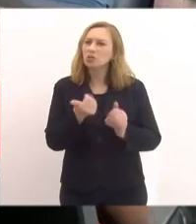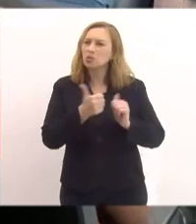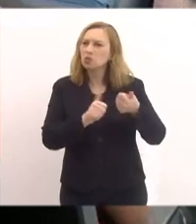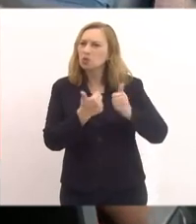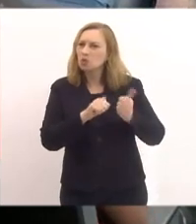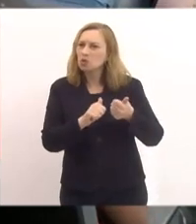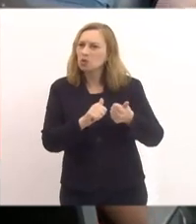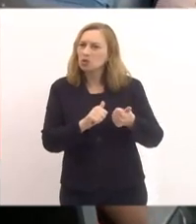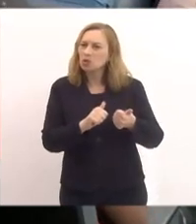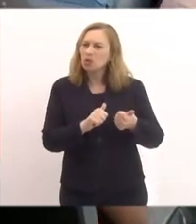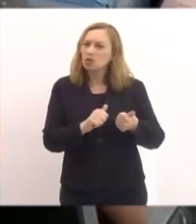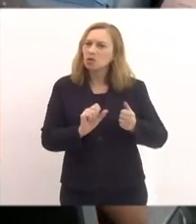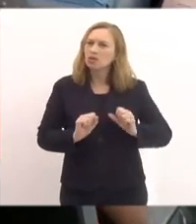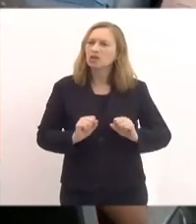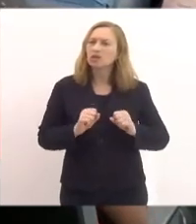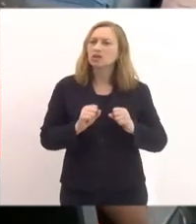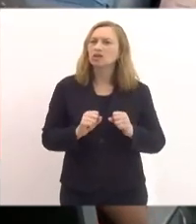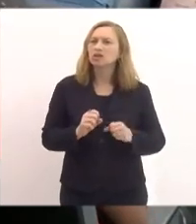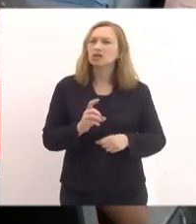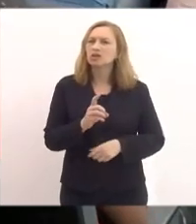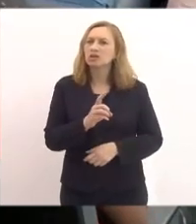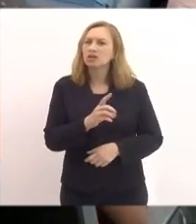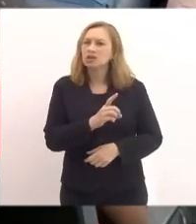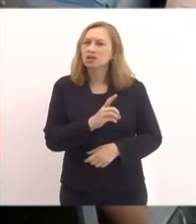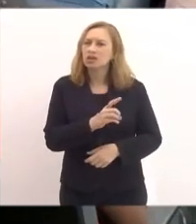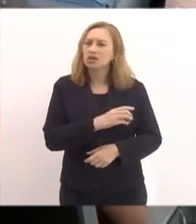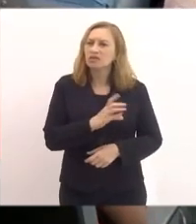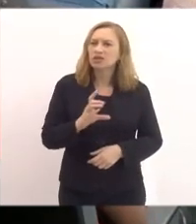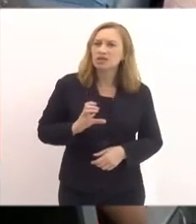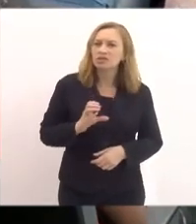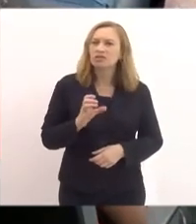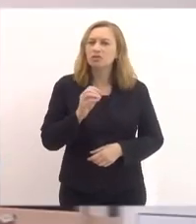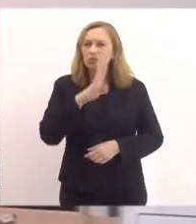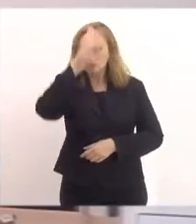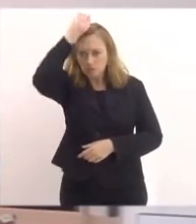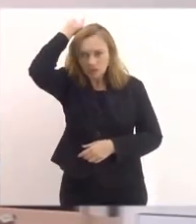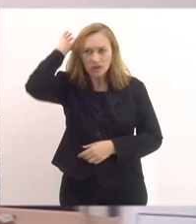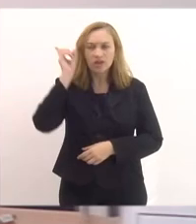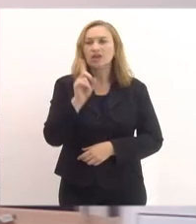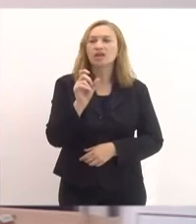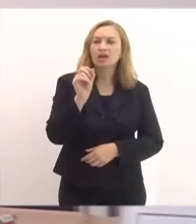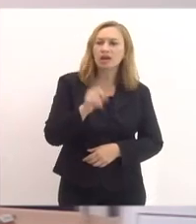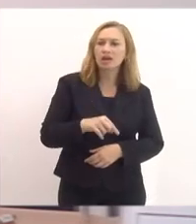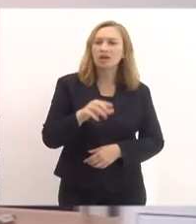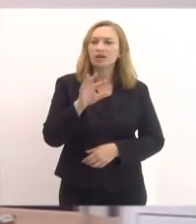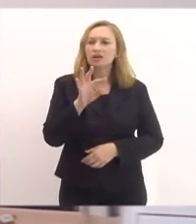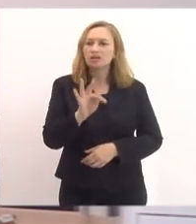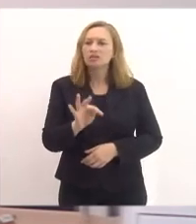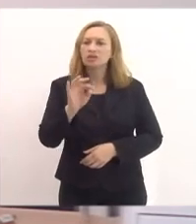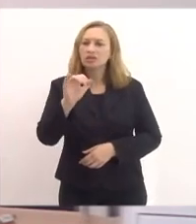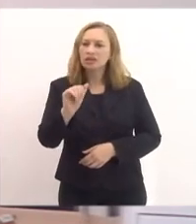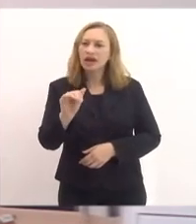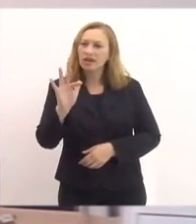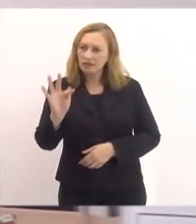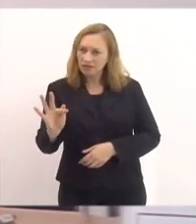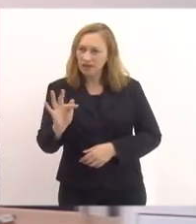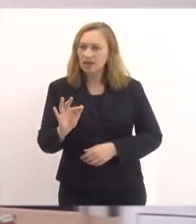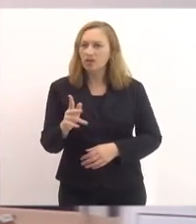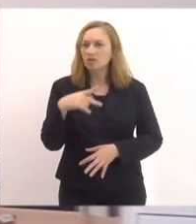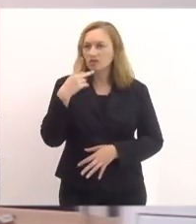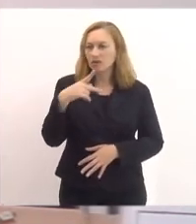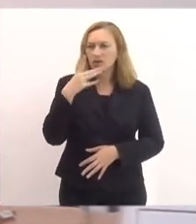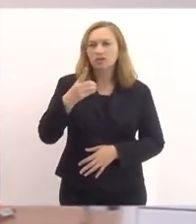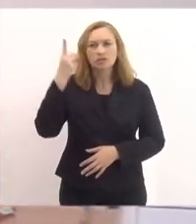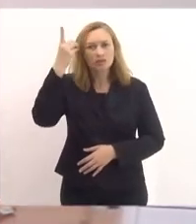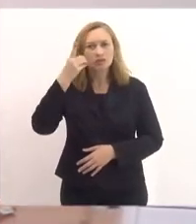parte da Defesa Civil, dos bombeiros, que é postergar o TAF. O TAF, como bem colocou o